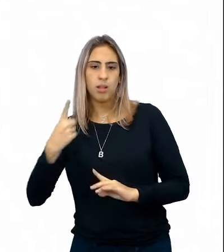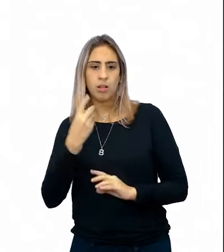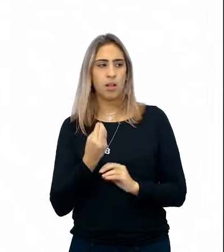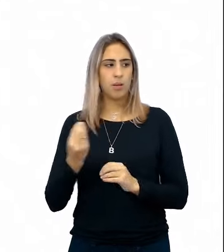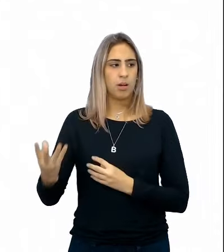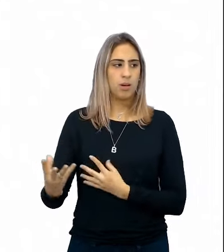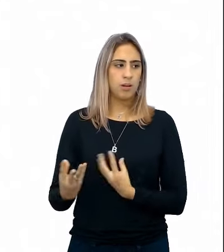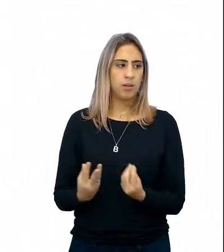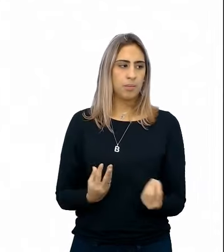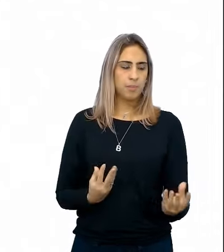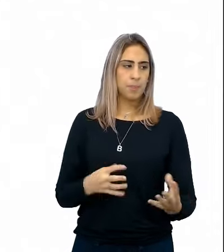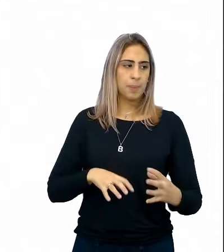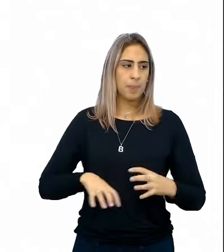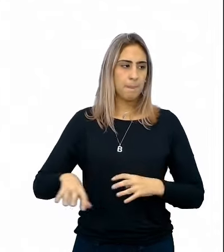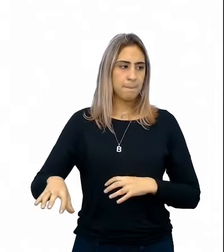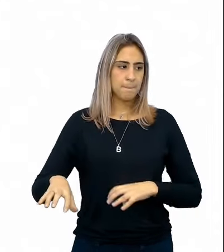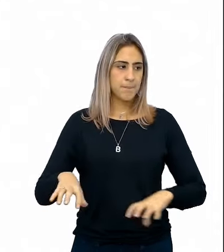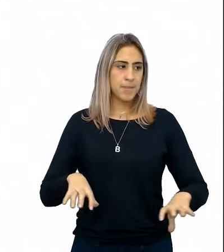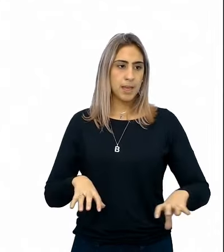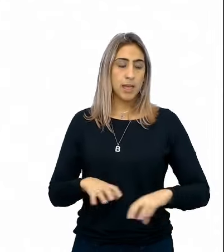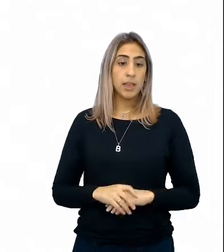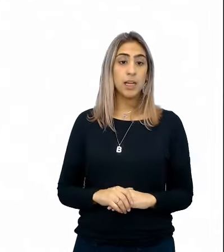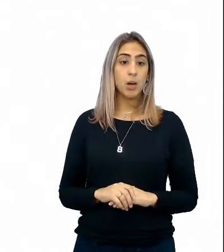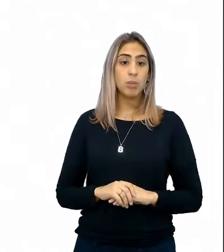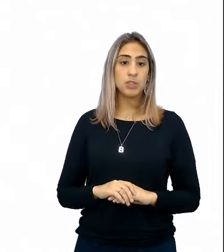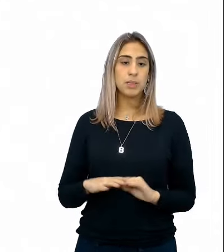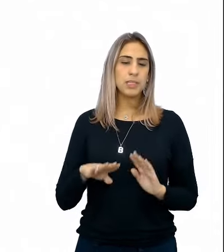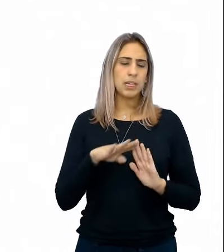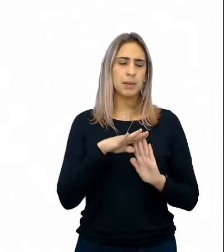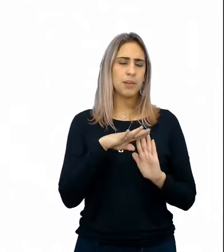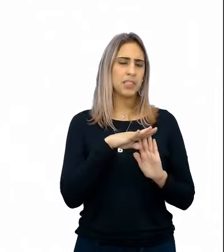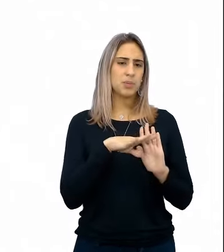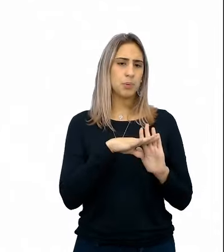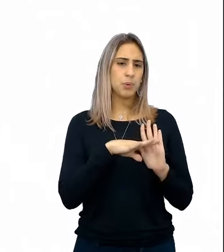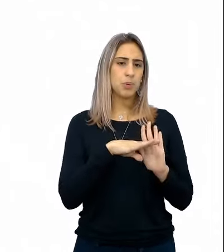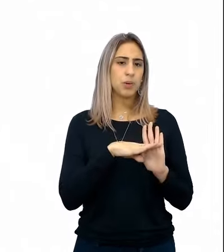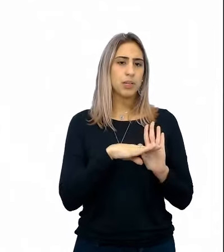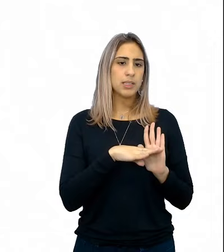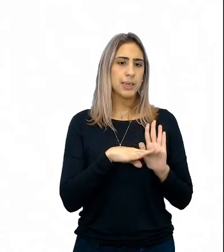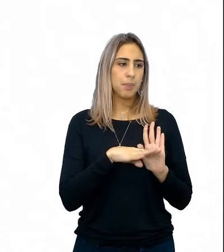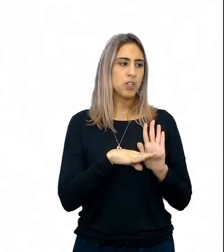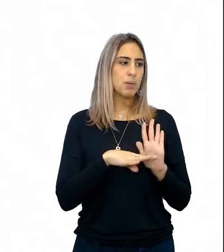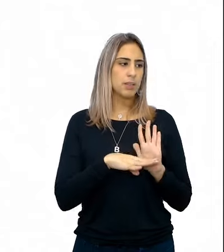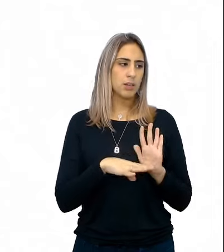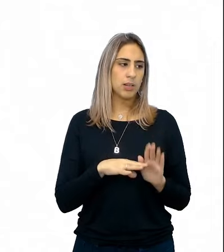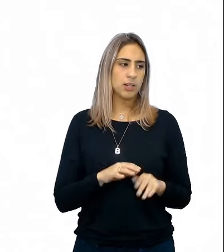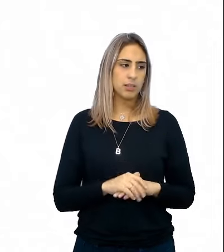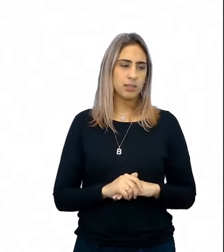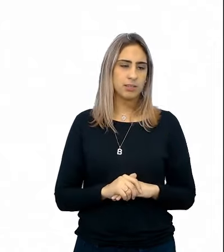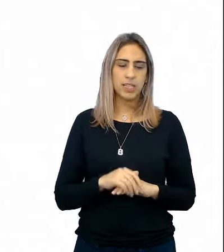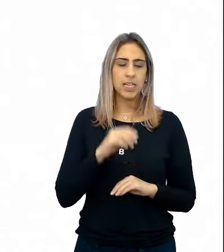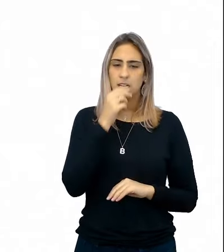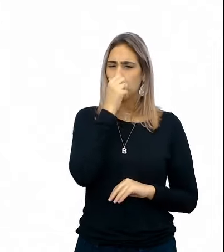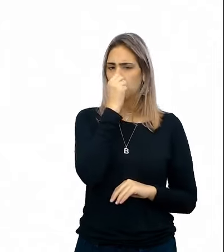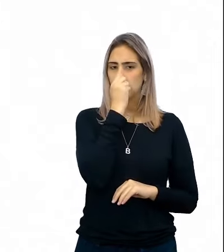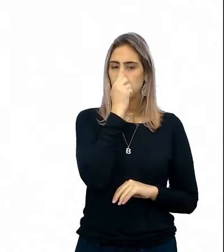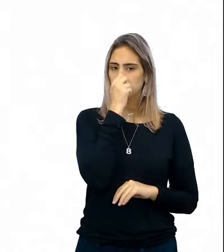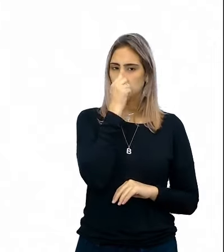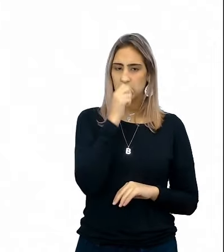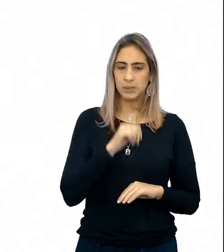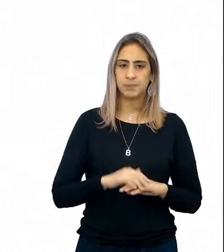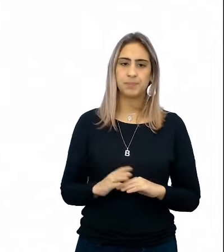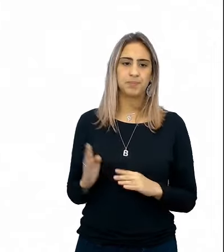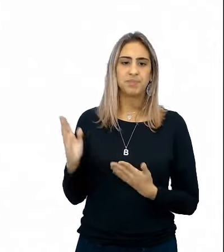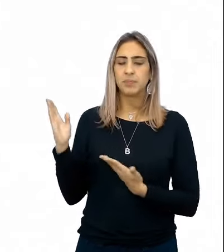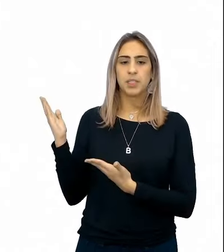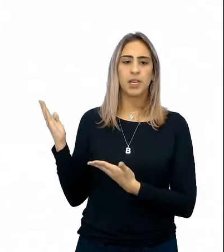para o outro. E quando a gente traz a análise da atividade, a gente busca o que está por trás. Não